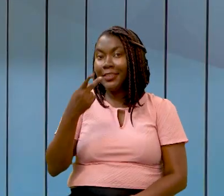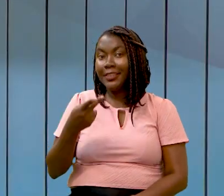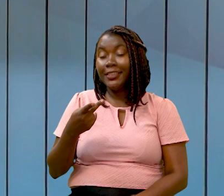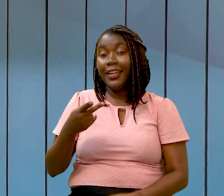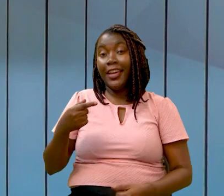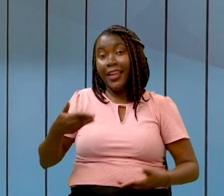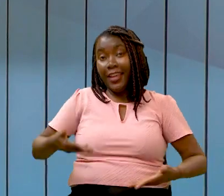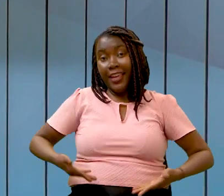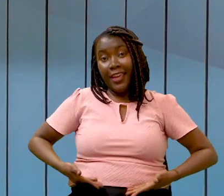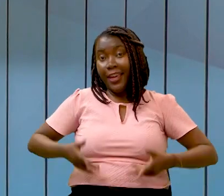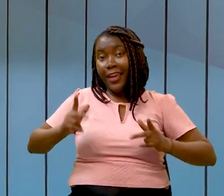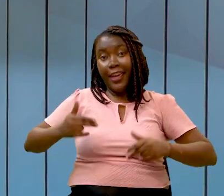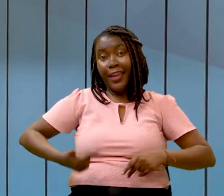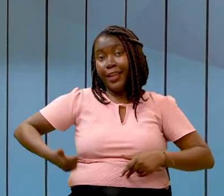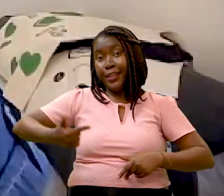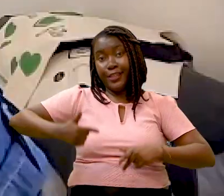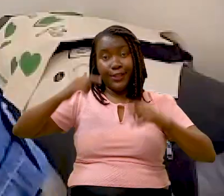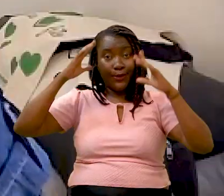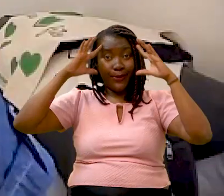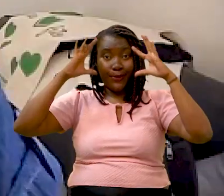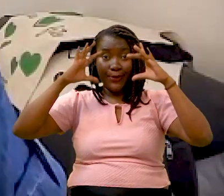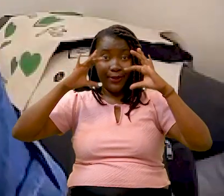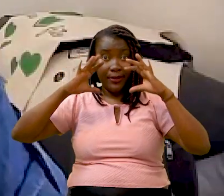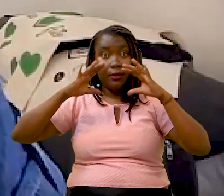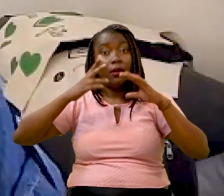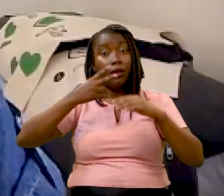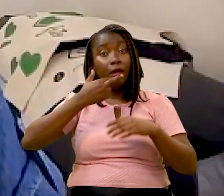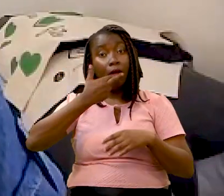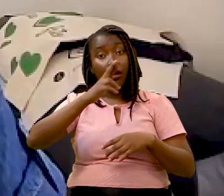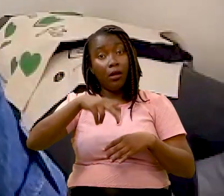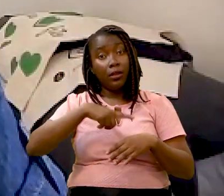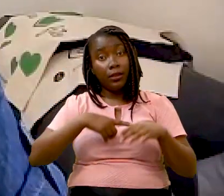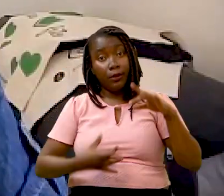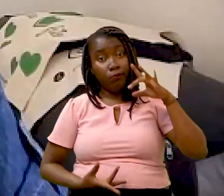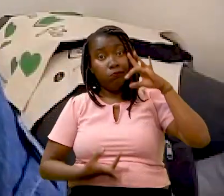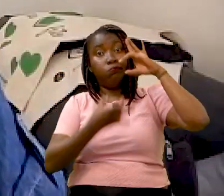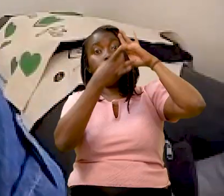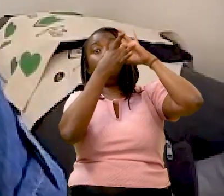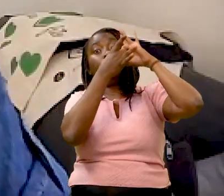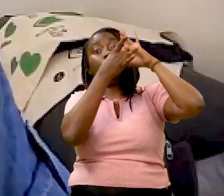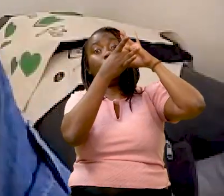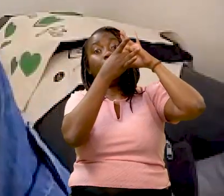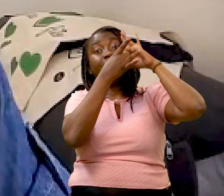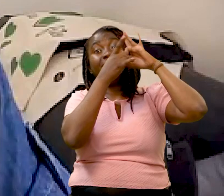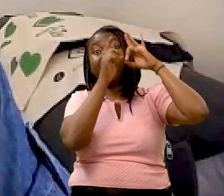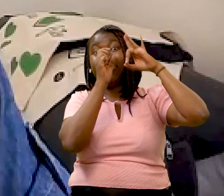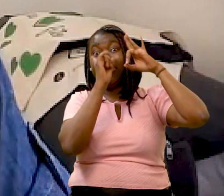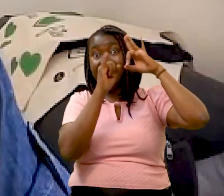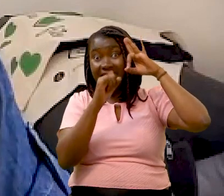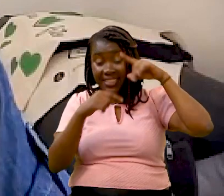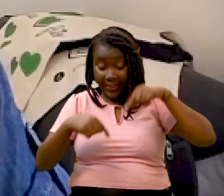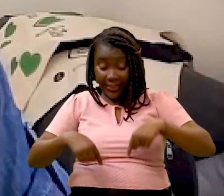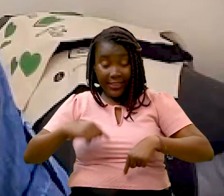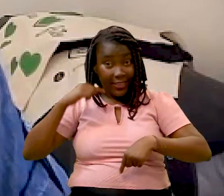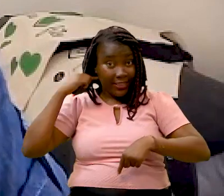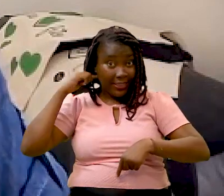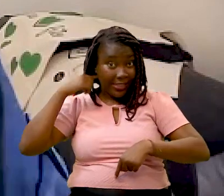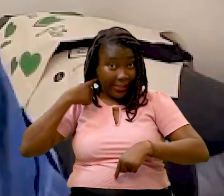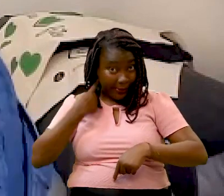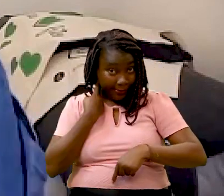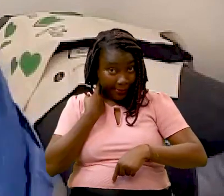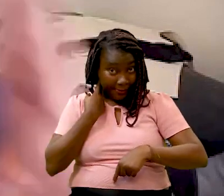segundo cérebro, né? Então. Ele é mesmo, ele tem uma ligação direta E se ele está intoxicado,